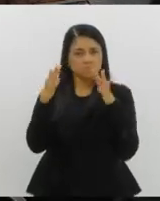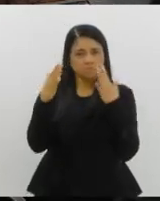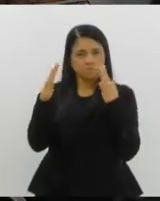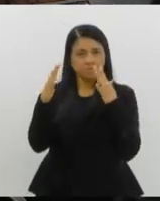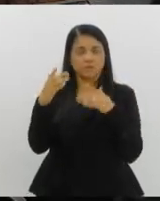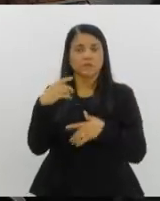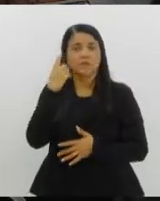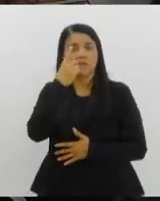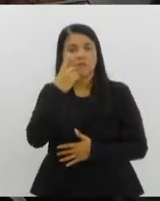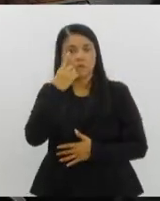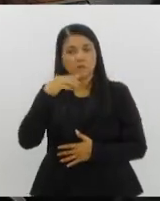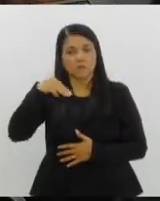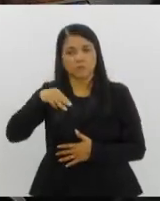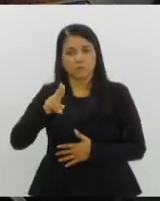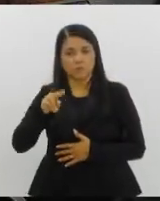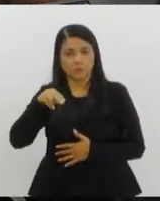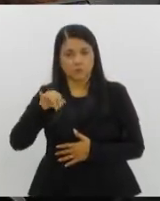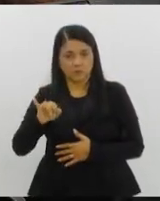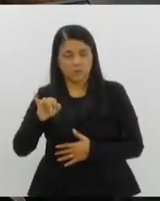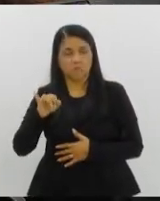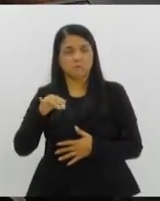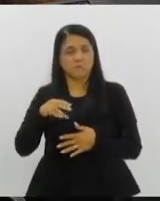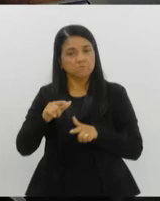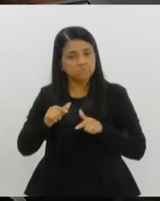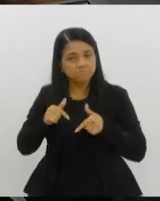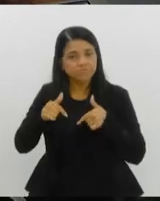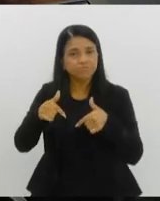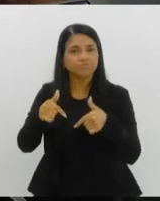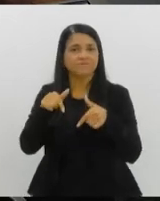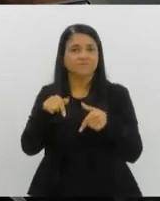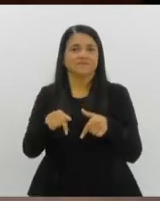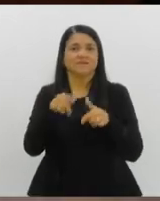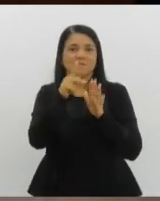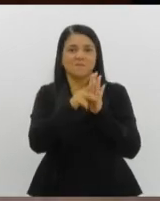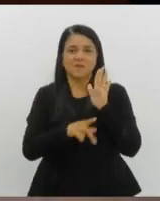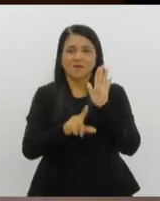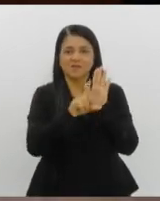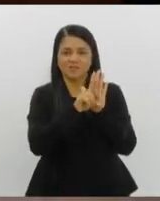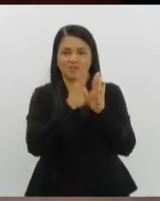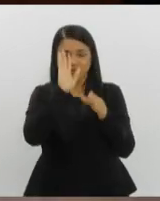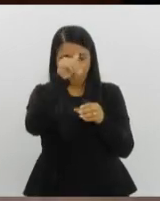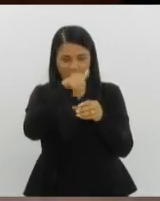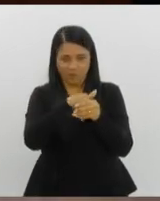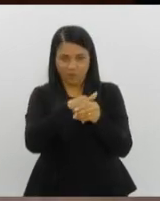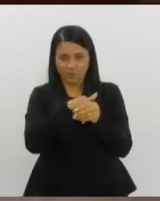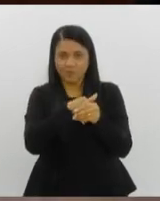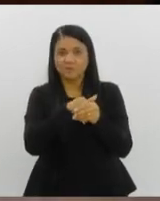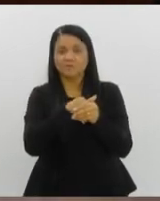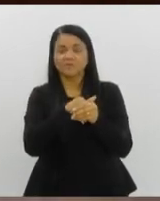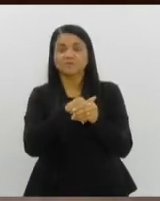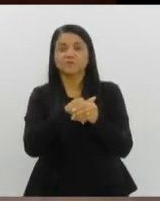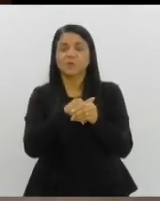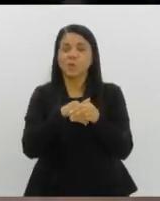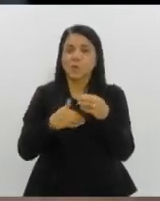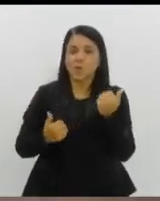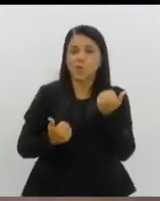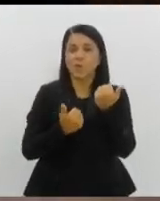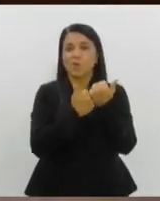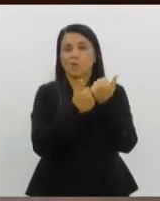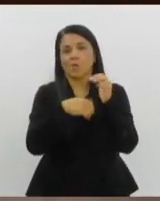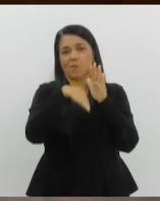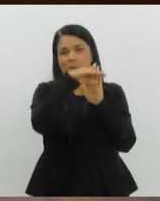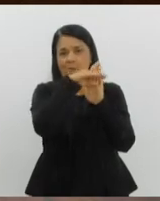colega deputado Muni Neto pela iniciativa que a gente acabou de votar, que institui o Programa de Apoio ao